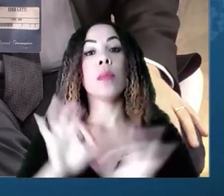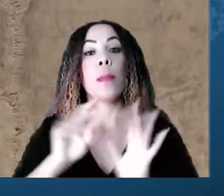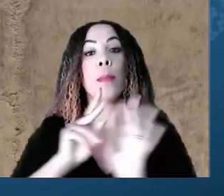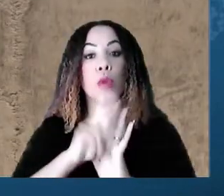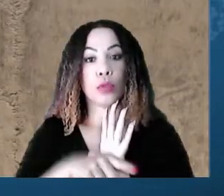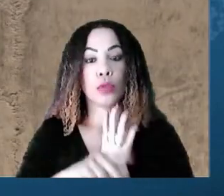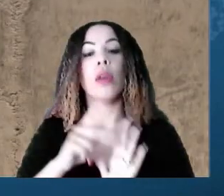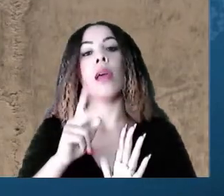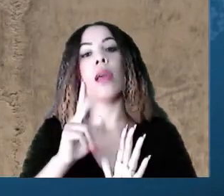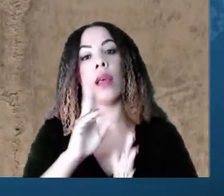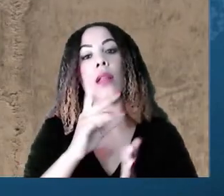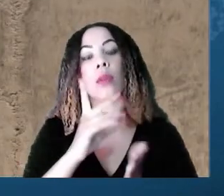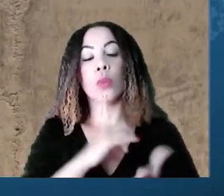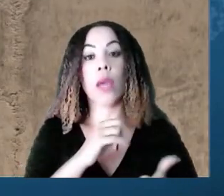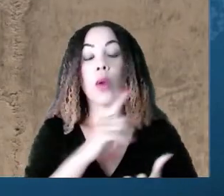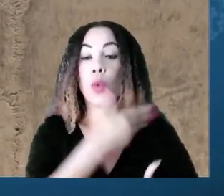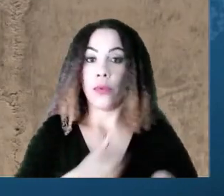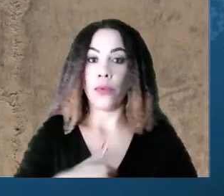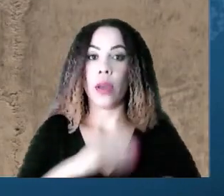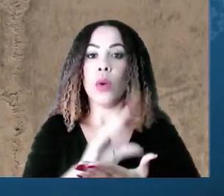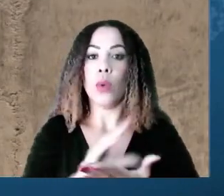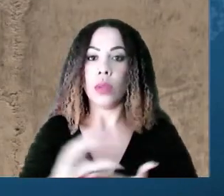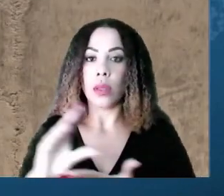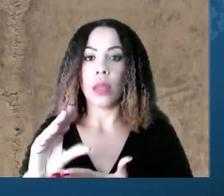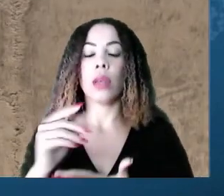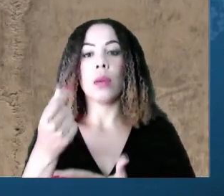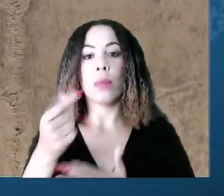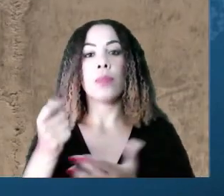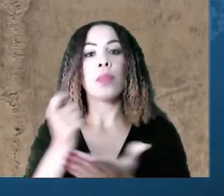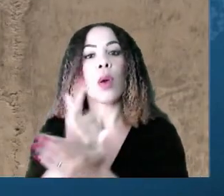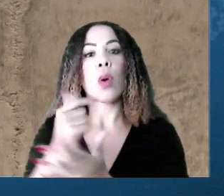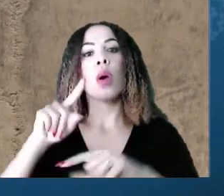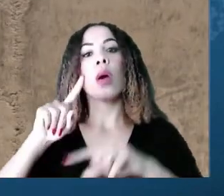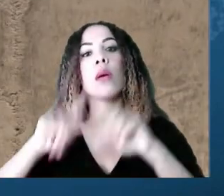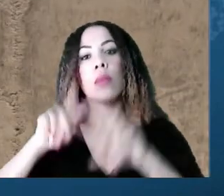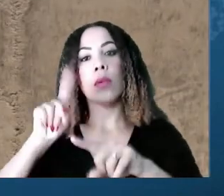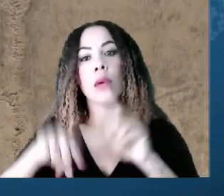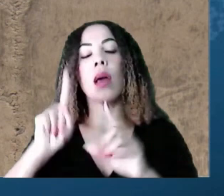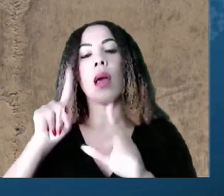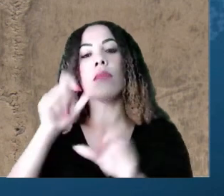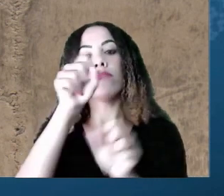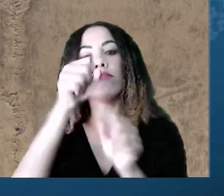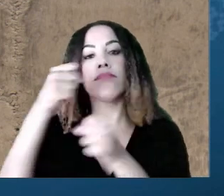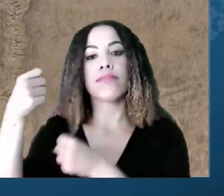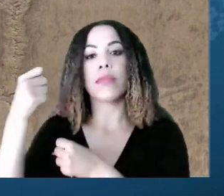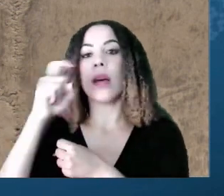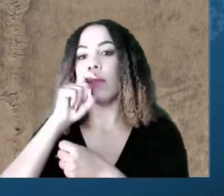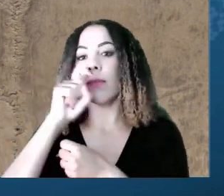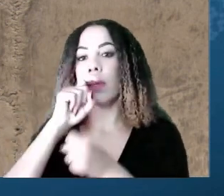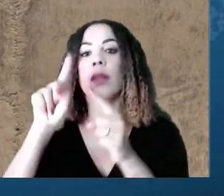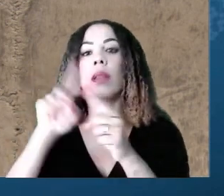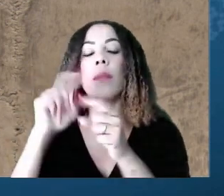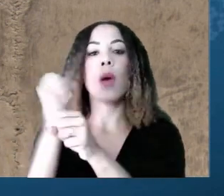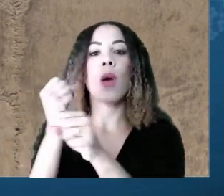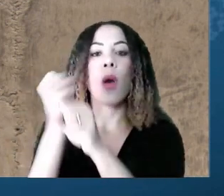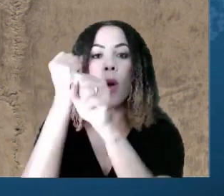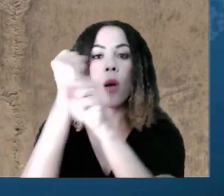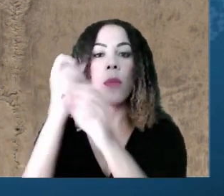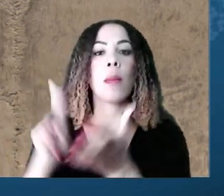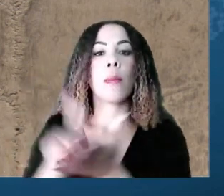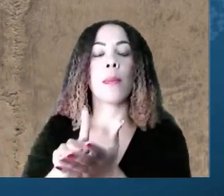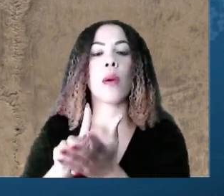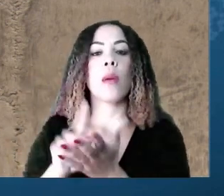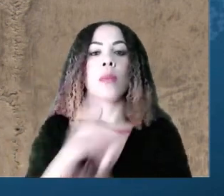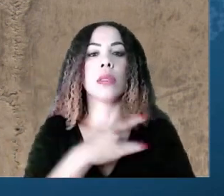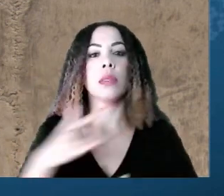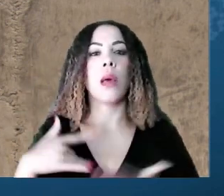recursos para compra de equipamento de câmaras frias e reforma nas unidades de saúde. Está na ordem de 30 milhões, eu